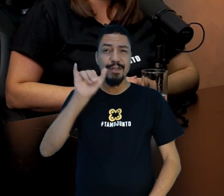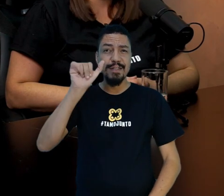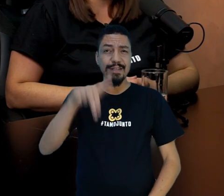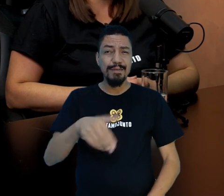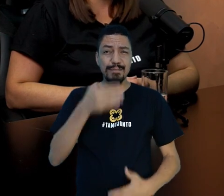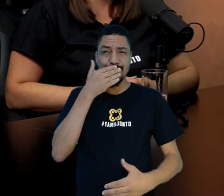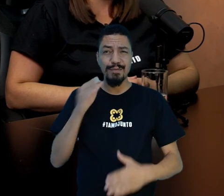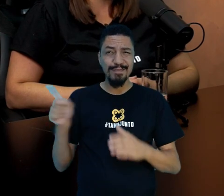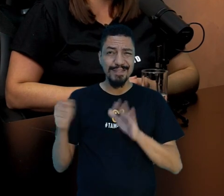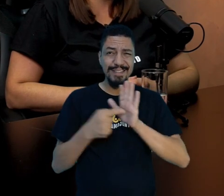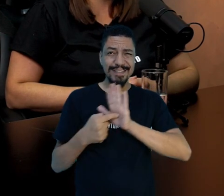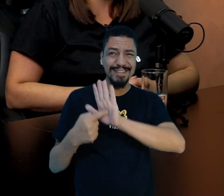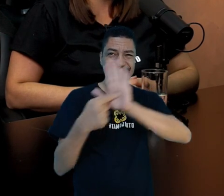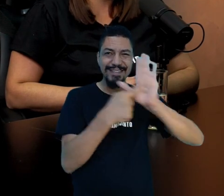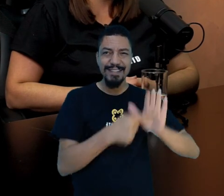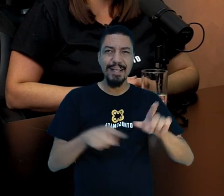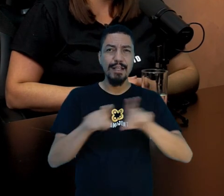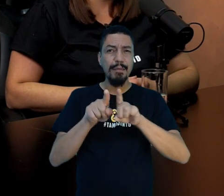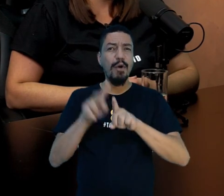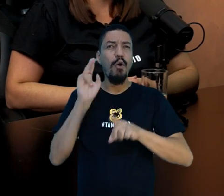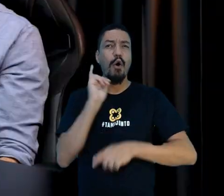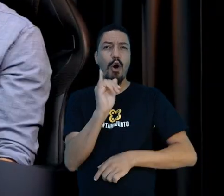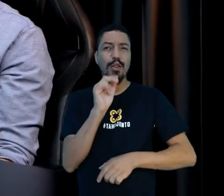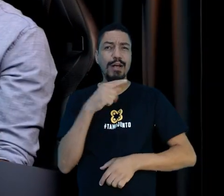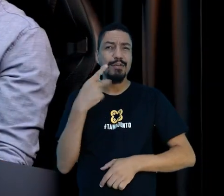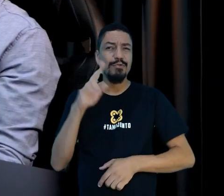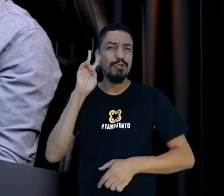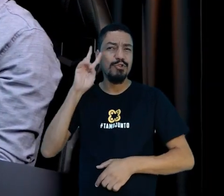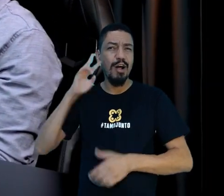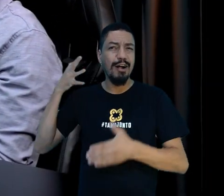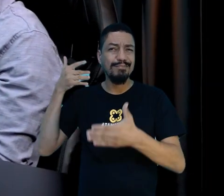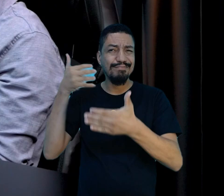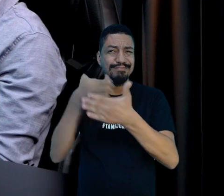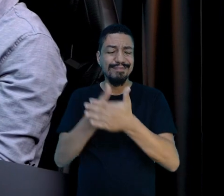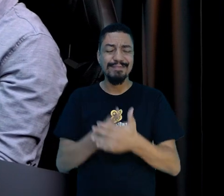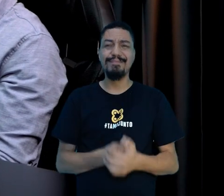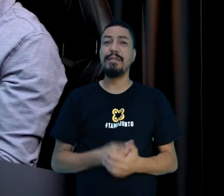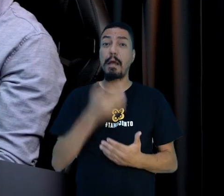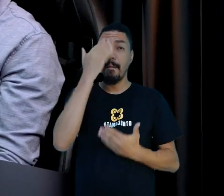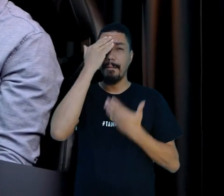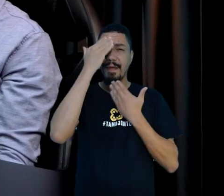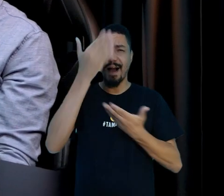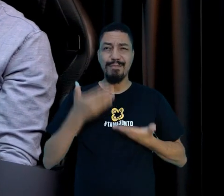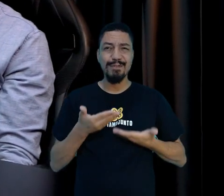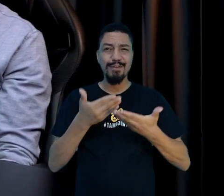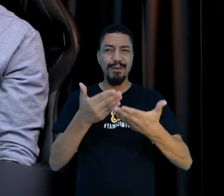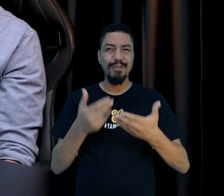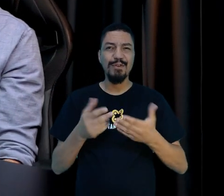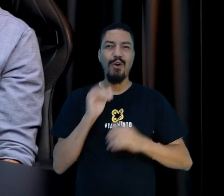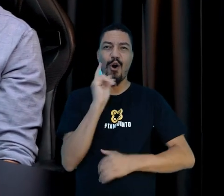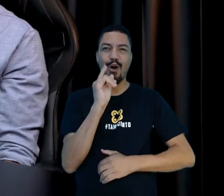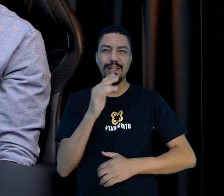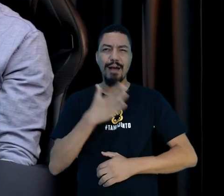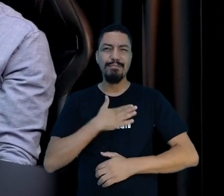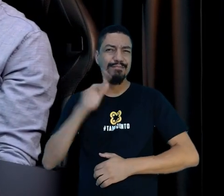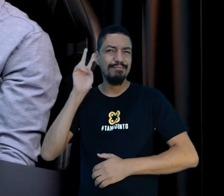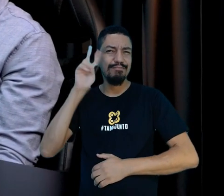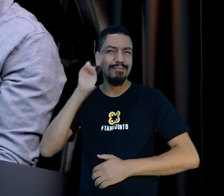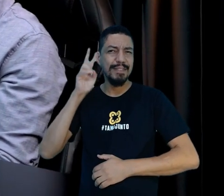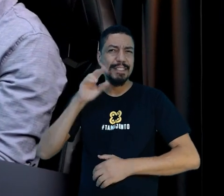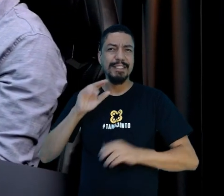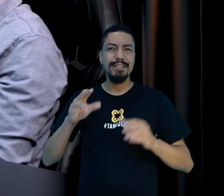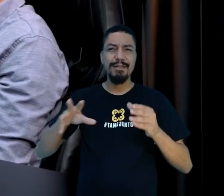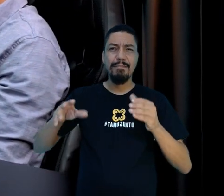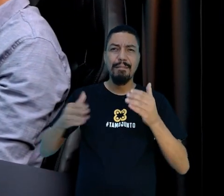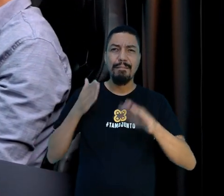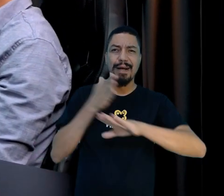se apresenta aí para a gente, conta um pouquinho da sua trajetória. Sim, bom, queria primeiro agradecer o convite de estar aqui com vocês hoje, falar um pouquinho da minha experiência e poder contribuir com esse